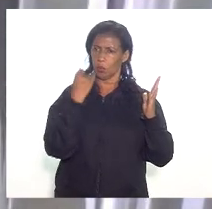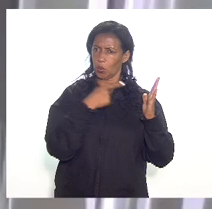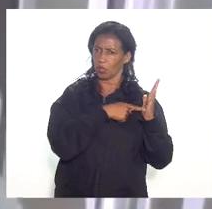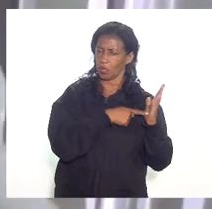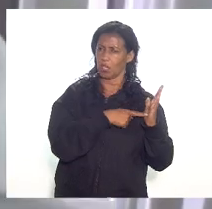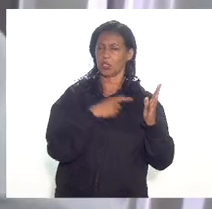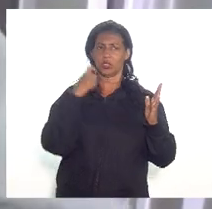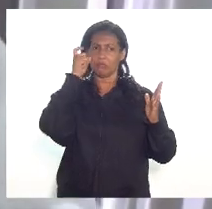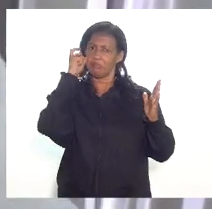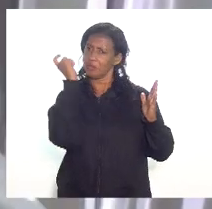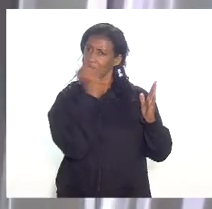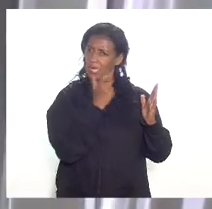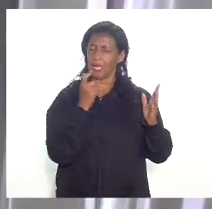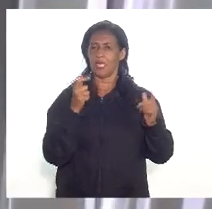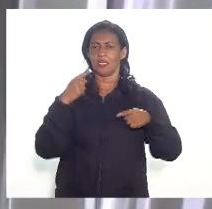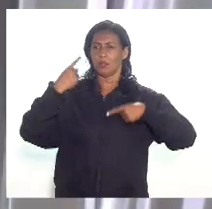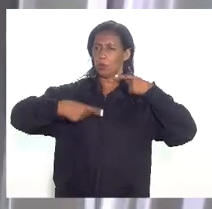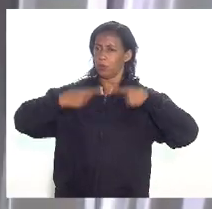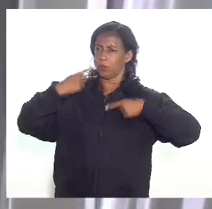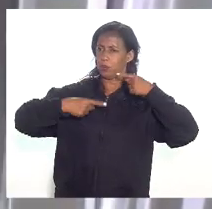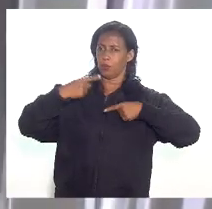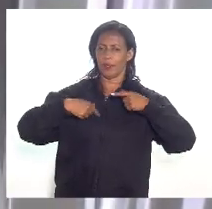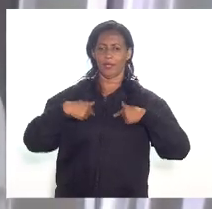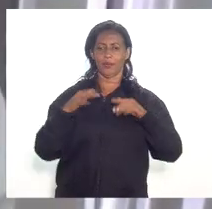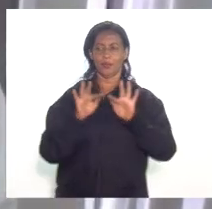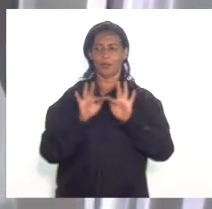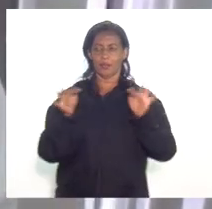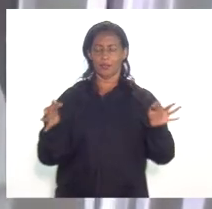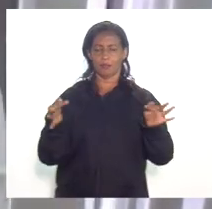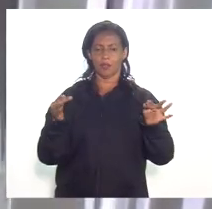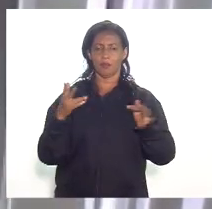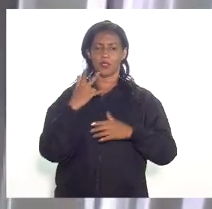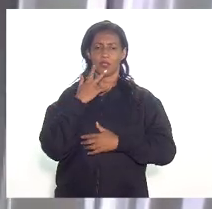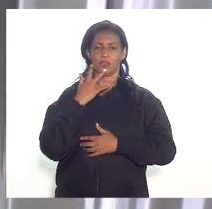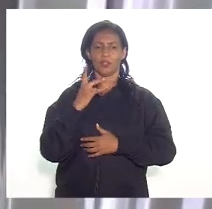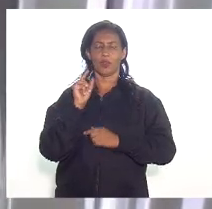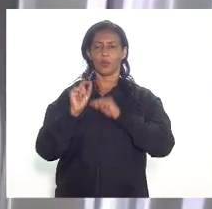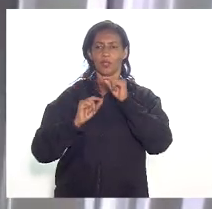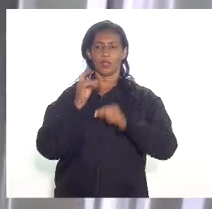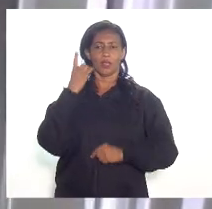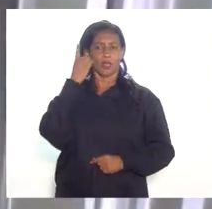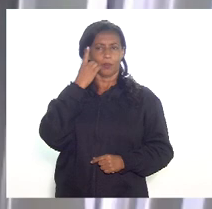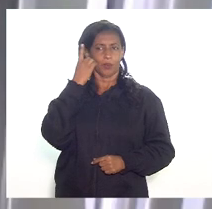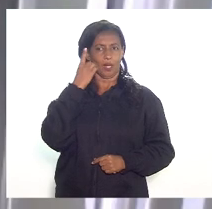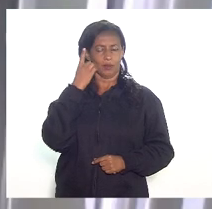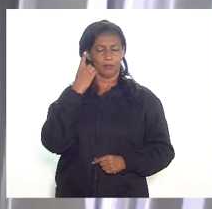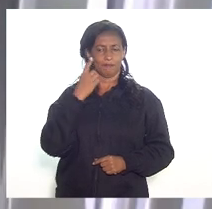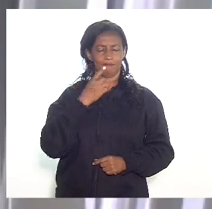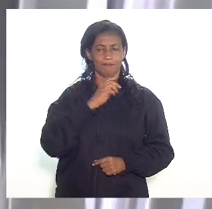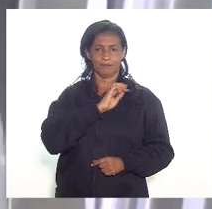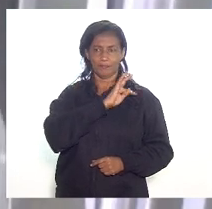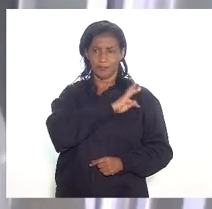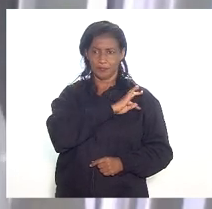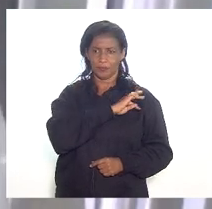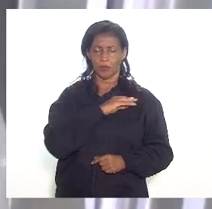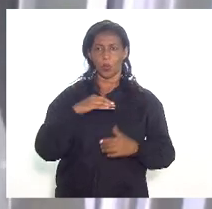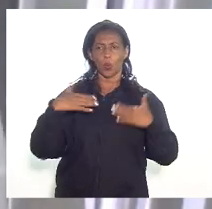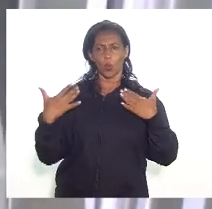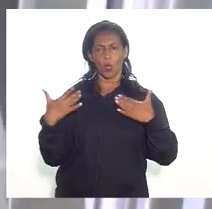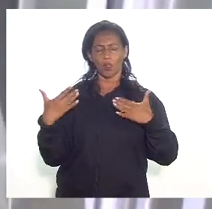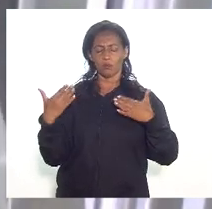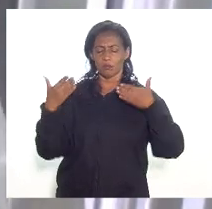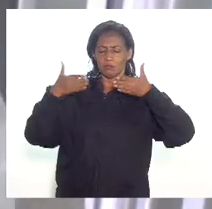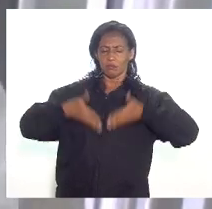aspectos que me interessam nesse debate eu quero simplesmente dizer o seguinte deputada marta rocha quando nós assumimos os nossos mandatos